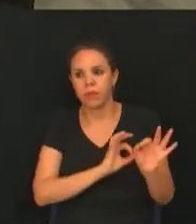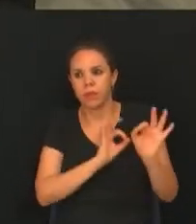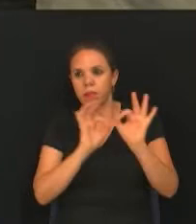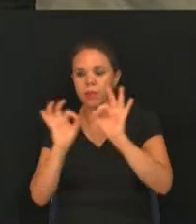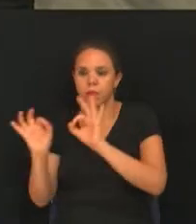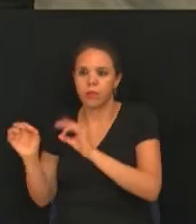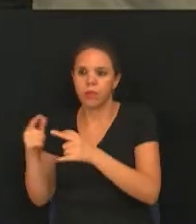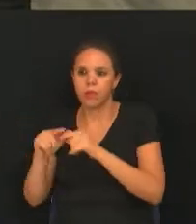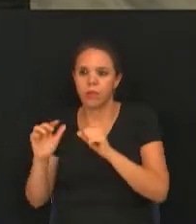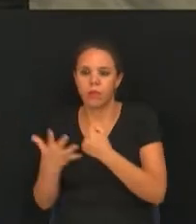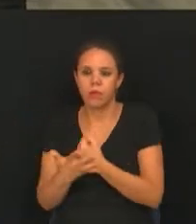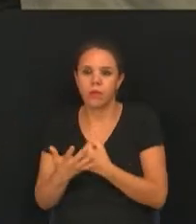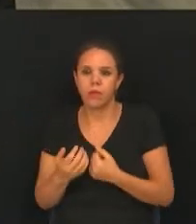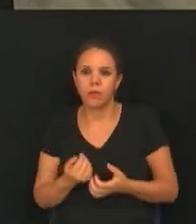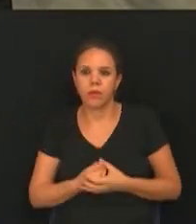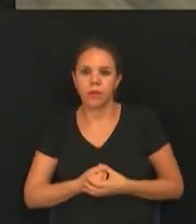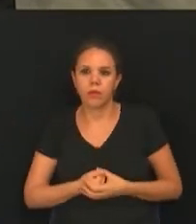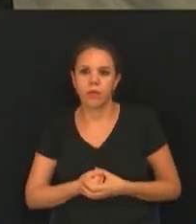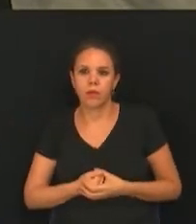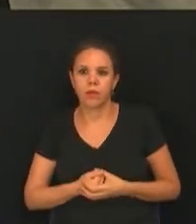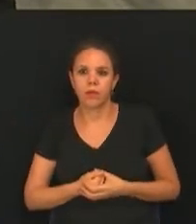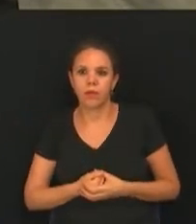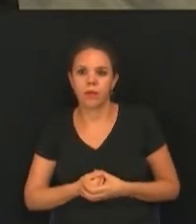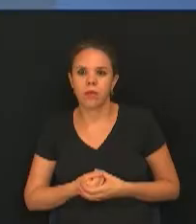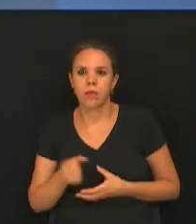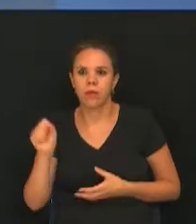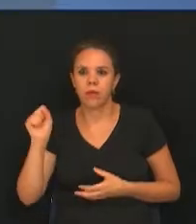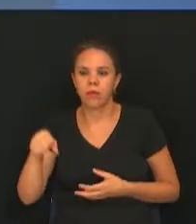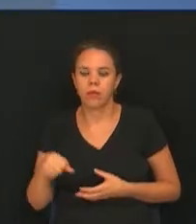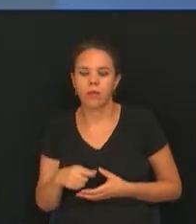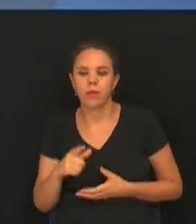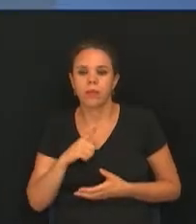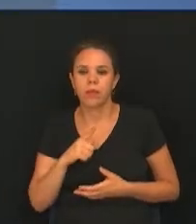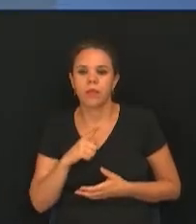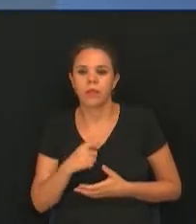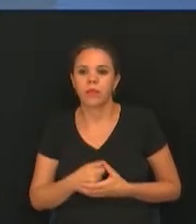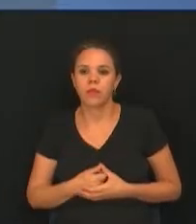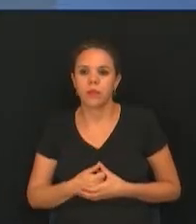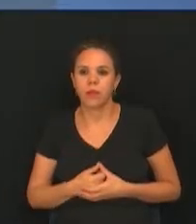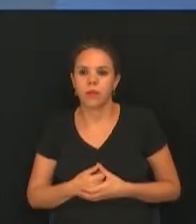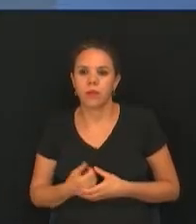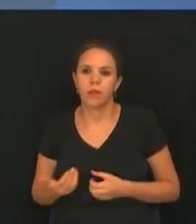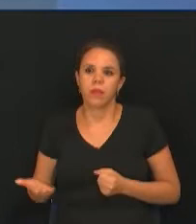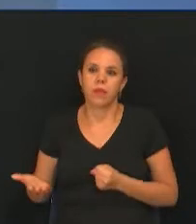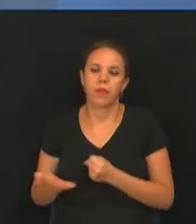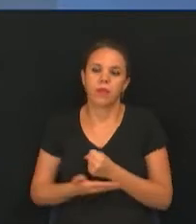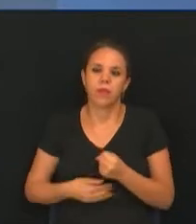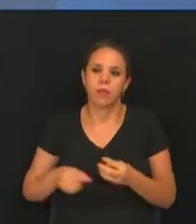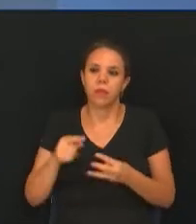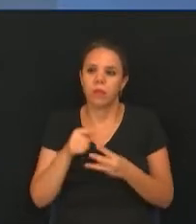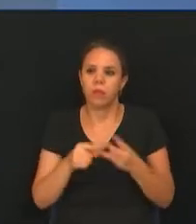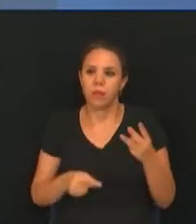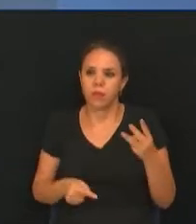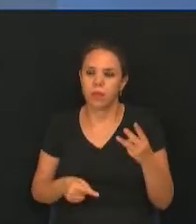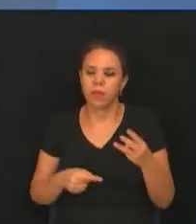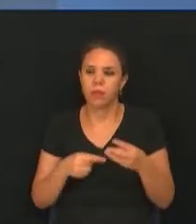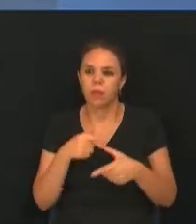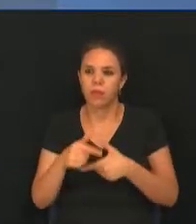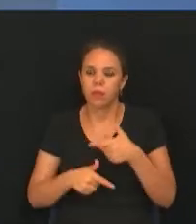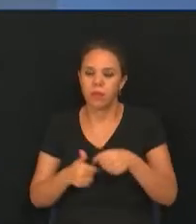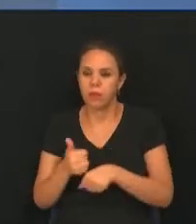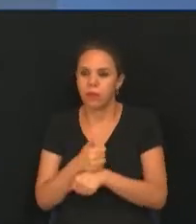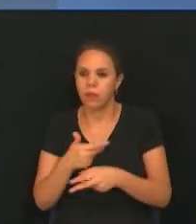de Covid também? Sim, Viviane, a gente tem basicamente 3 tipos aí de demanda. Temos